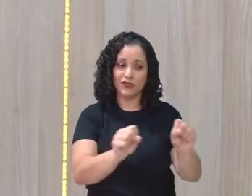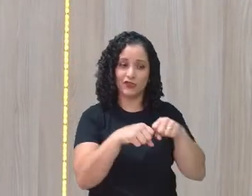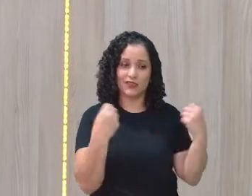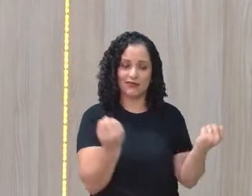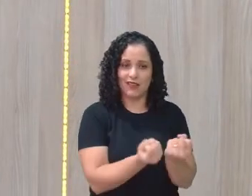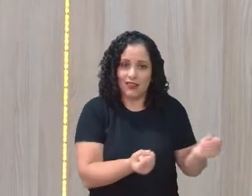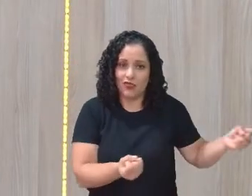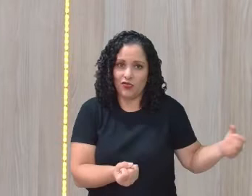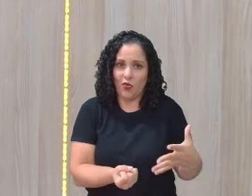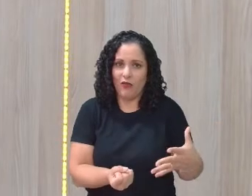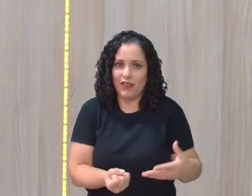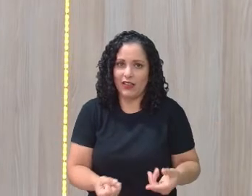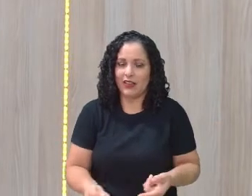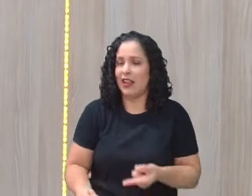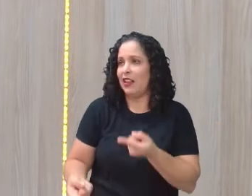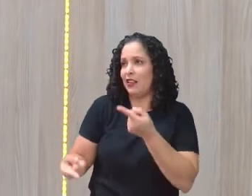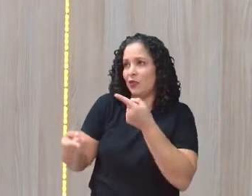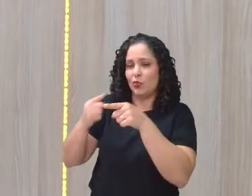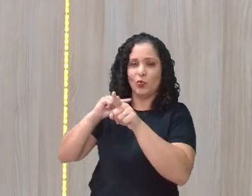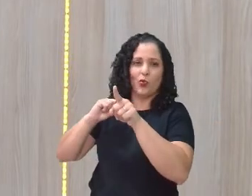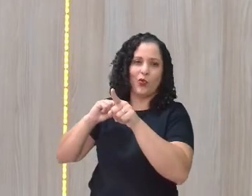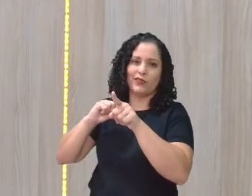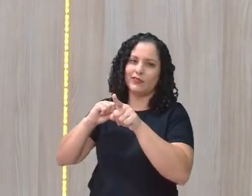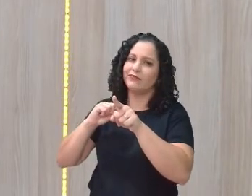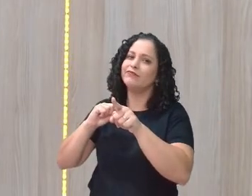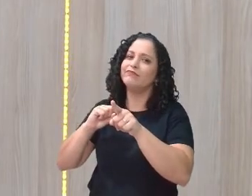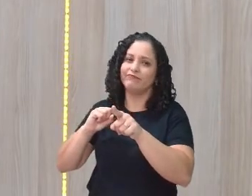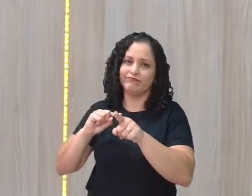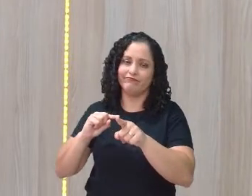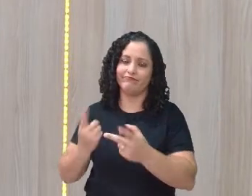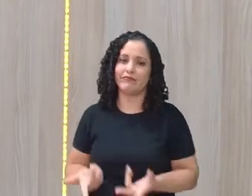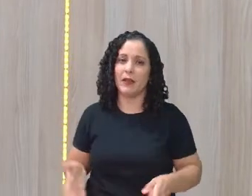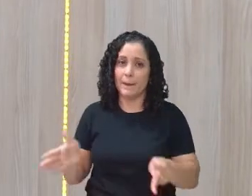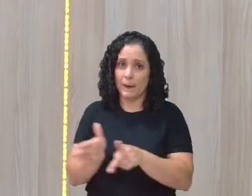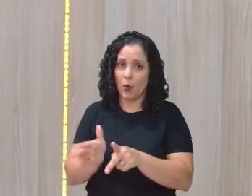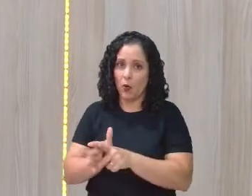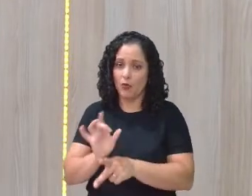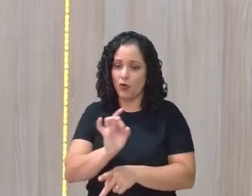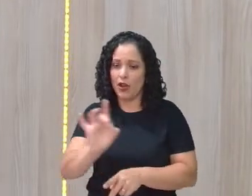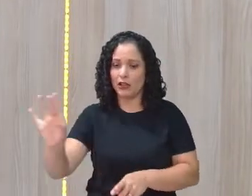esse novo mundo possível que esses pensadores estavam querendo